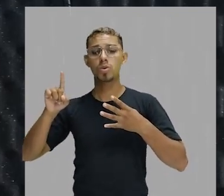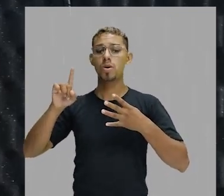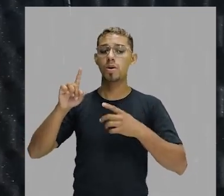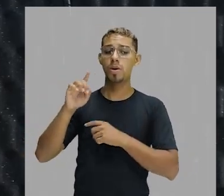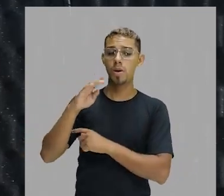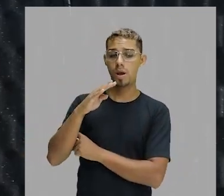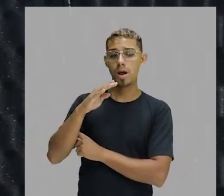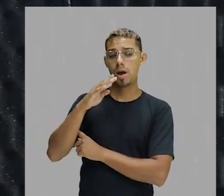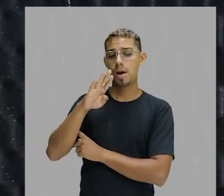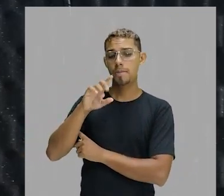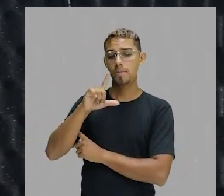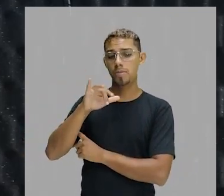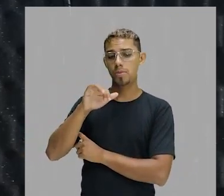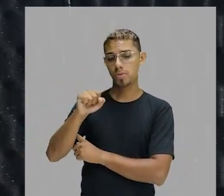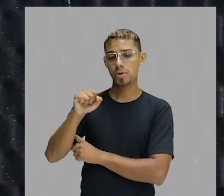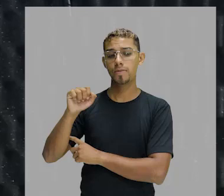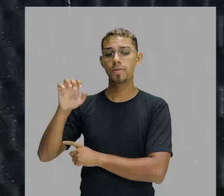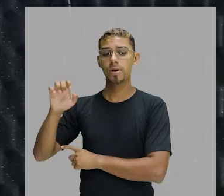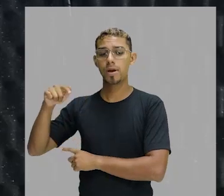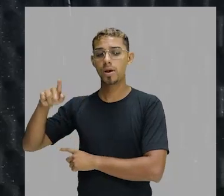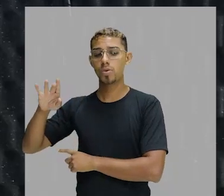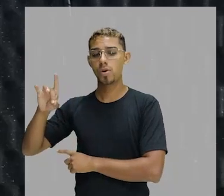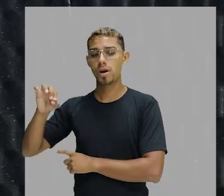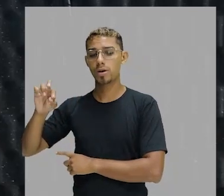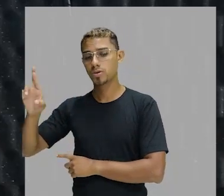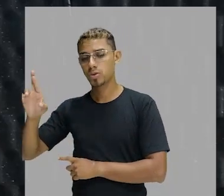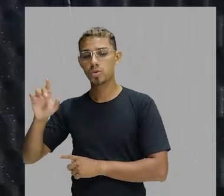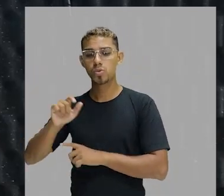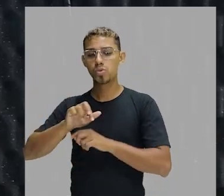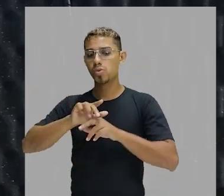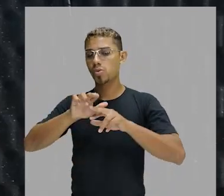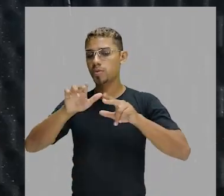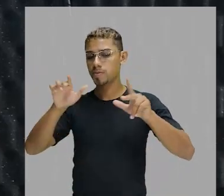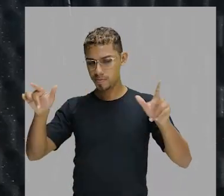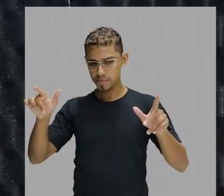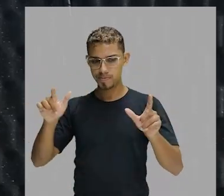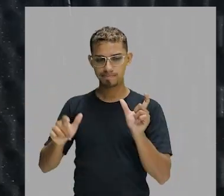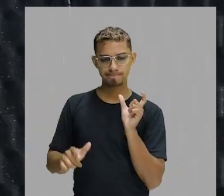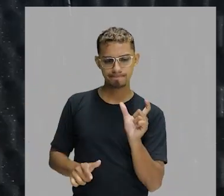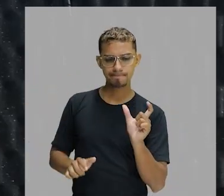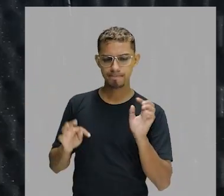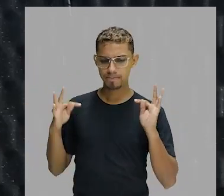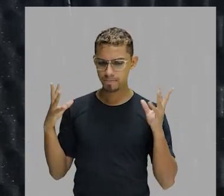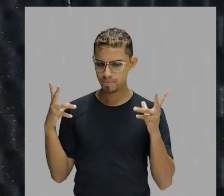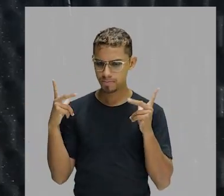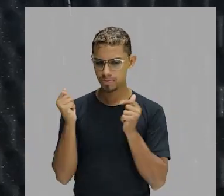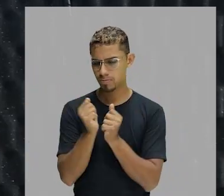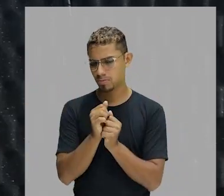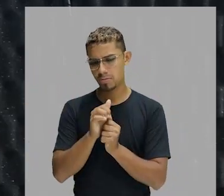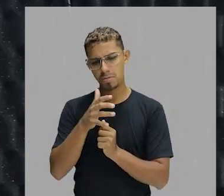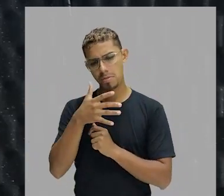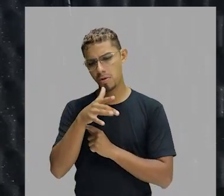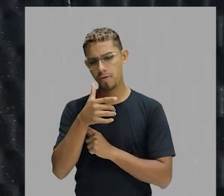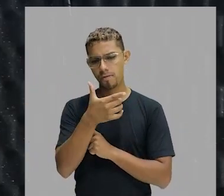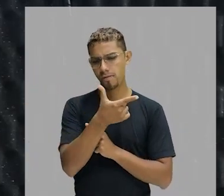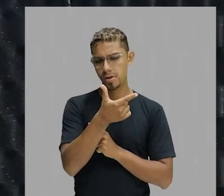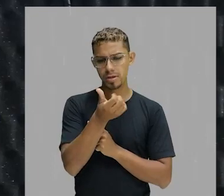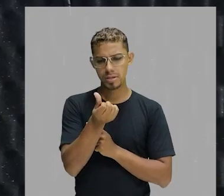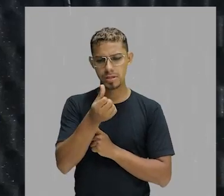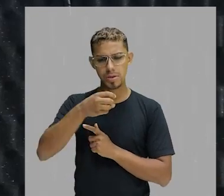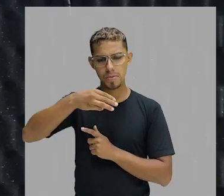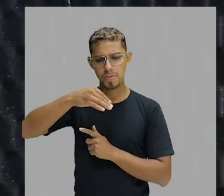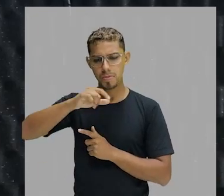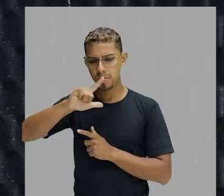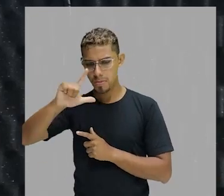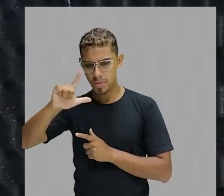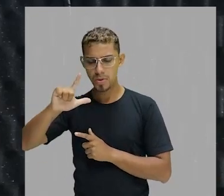ao Brasil, ela está também em outros países, tá certo? Em toda a região amazônica, calcula-se que cerca de 26 mil quilômetros quadrados